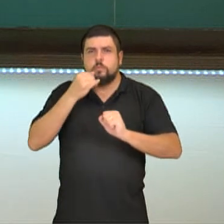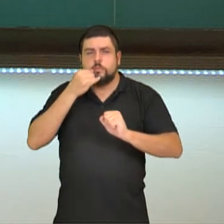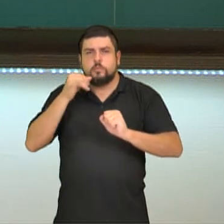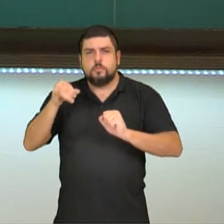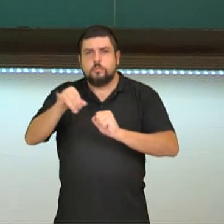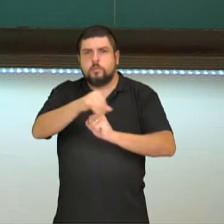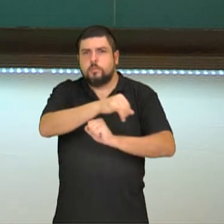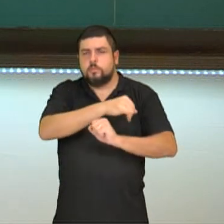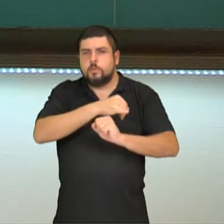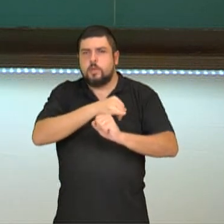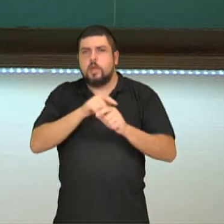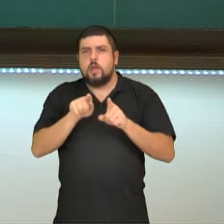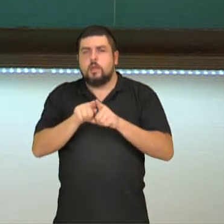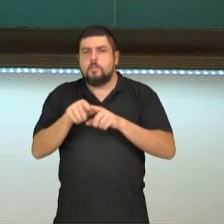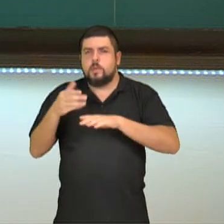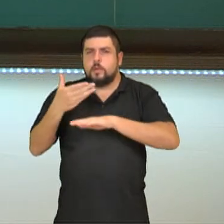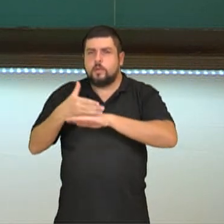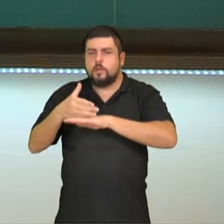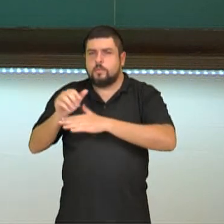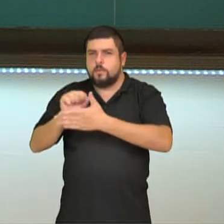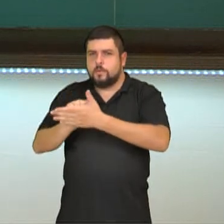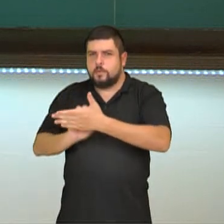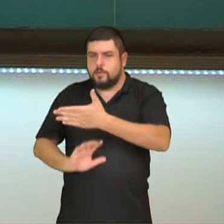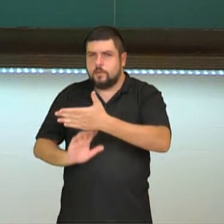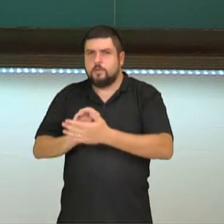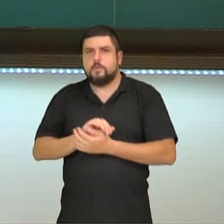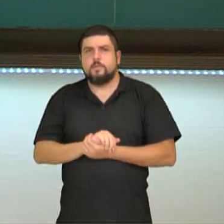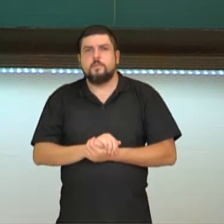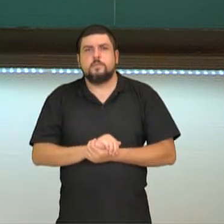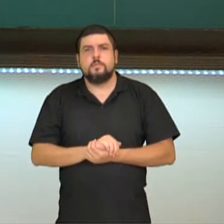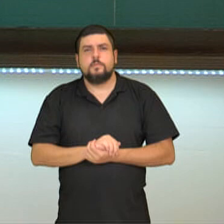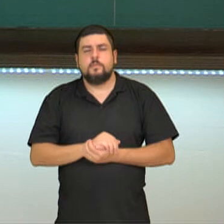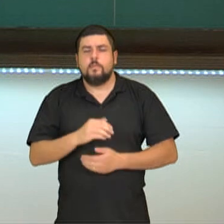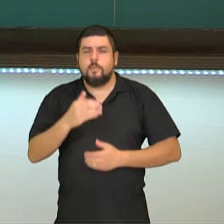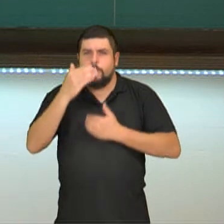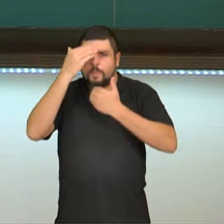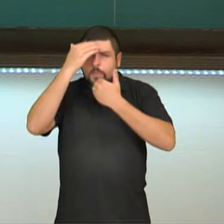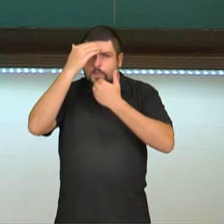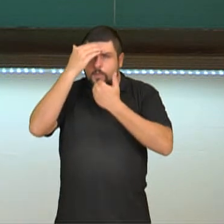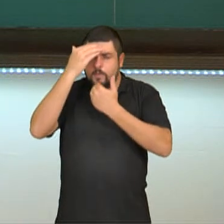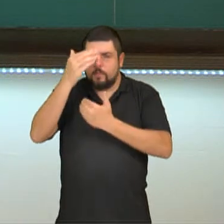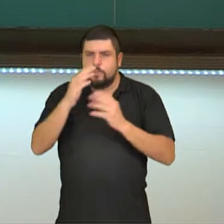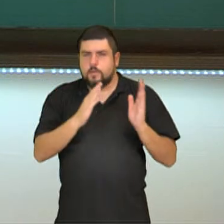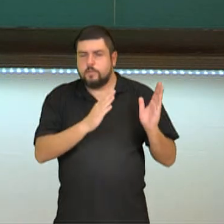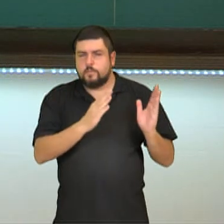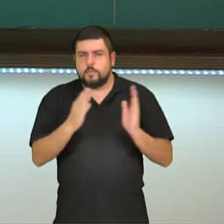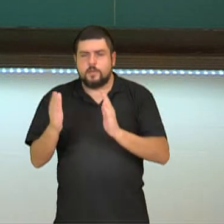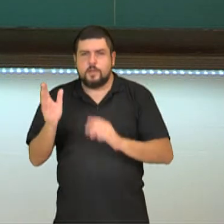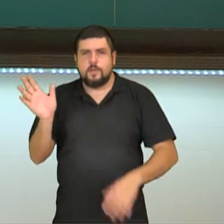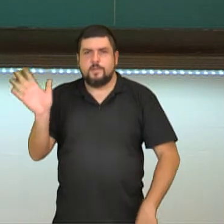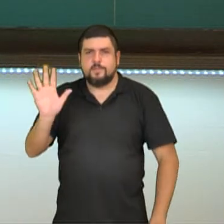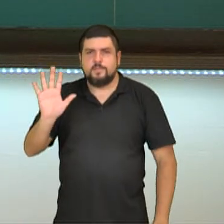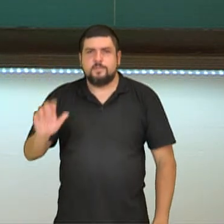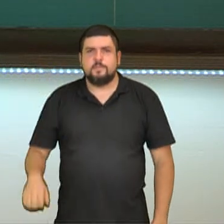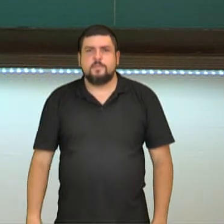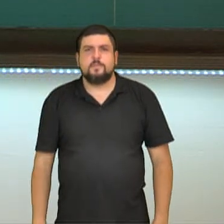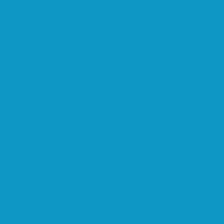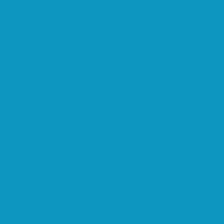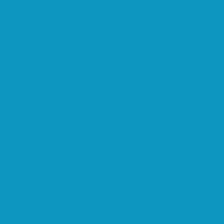problemas que demonstram esse comportamento, ok? Obrigado por tudo, até a próxima, gente!